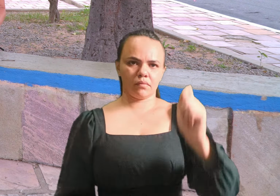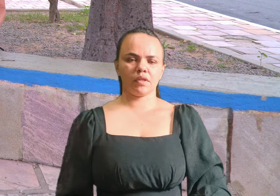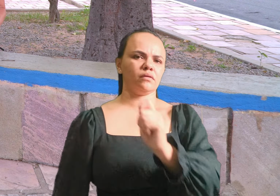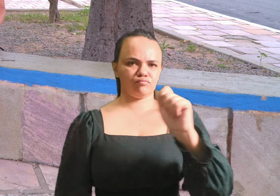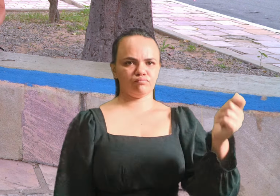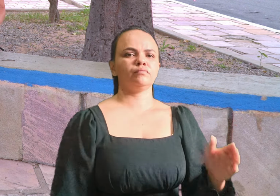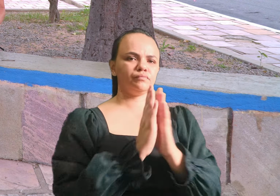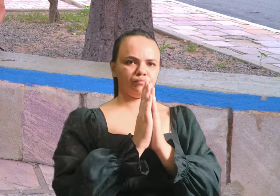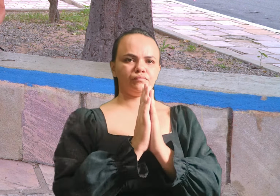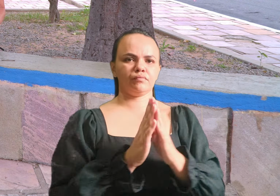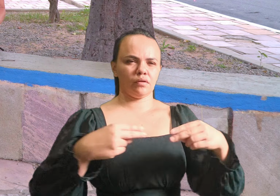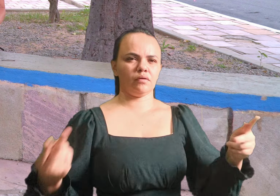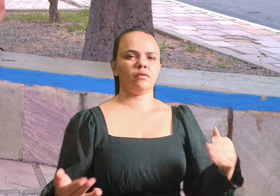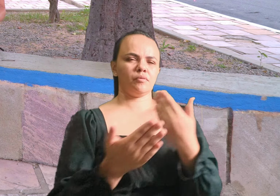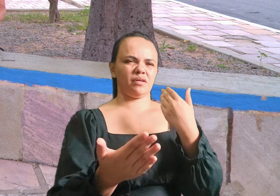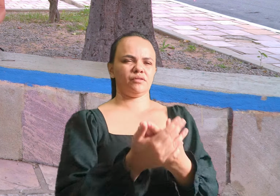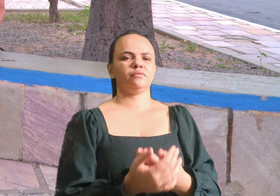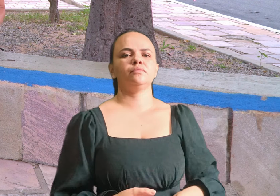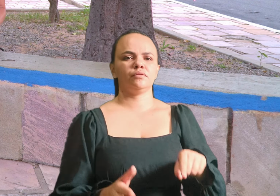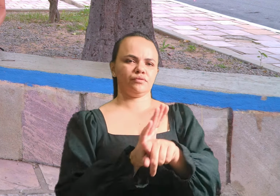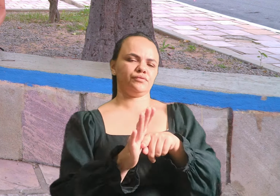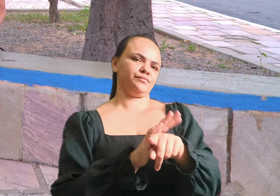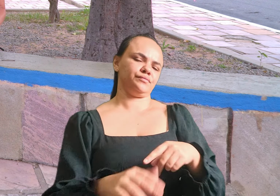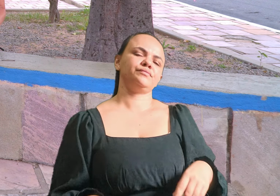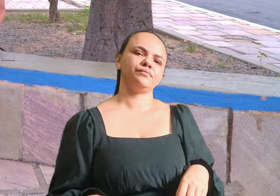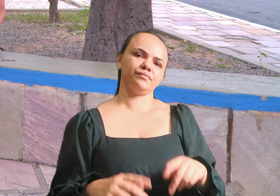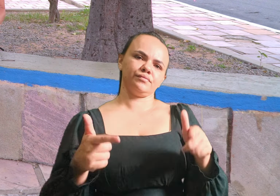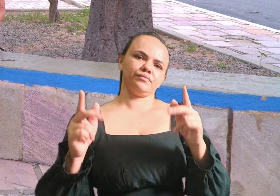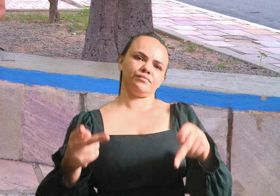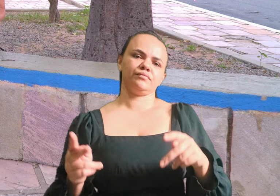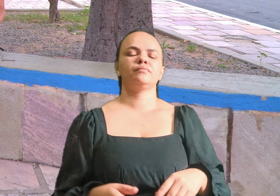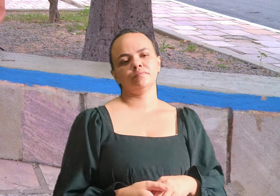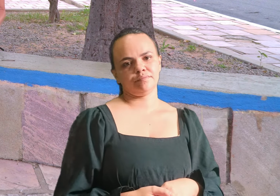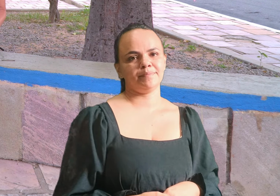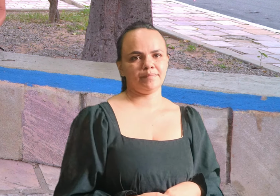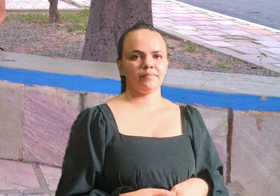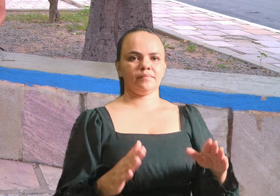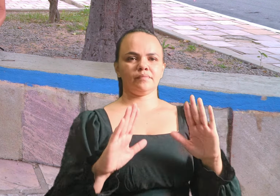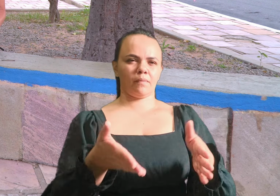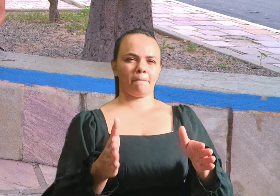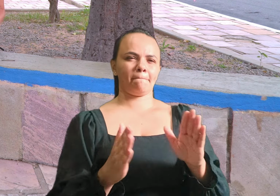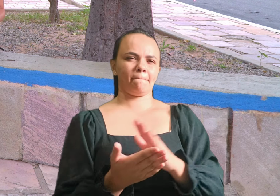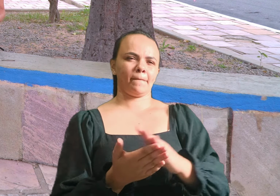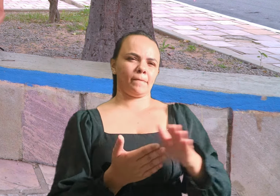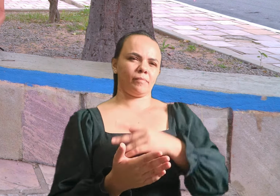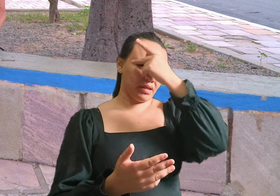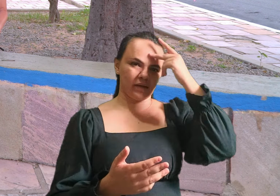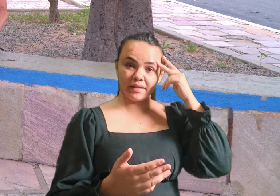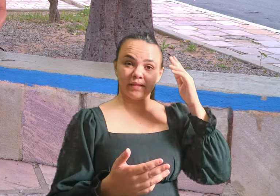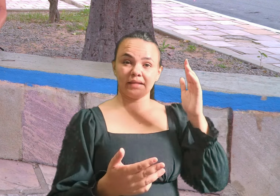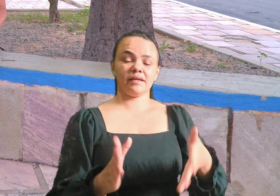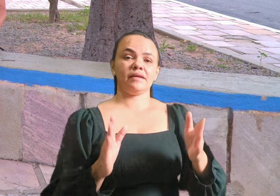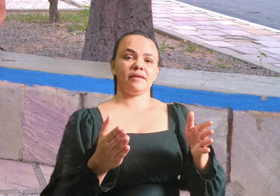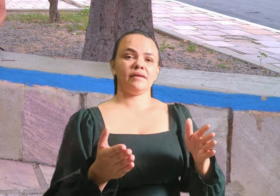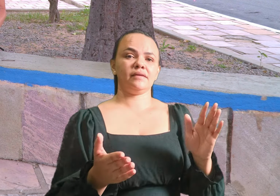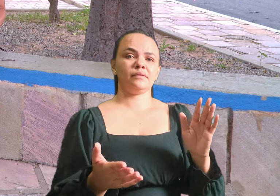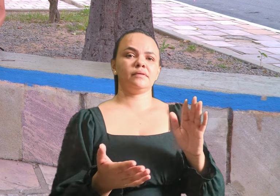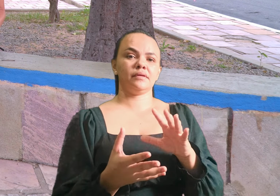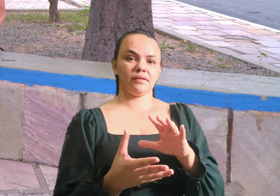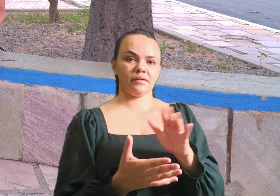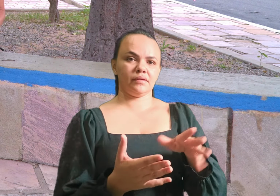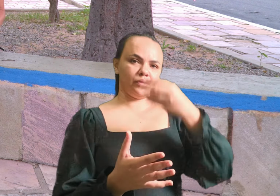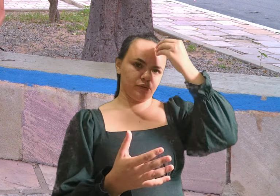bem estudado né Por já foi eh motivo né de de defesa de